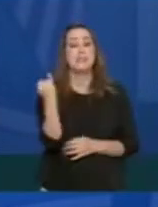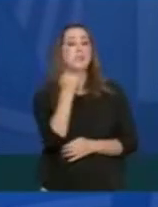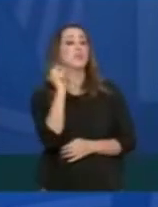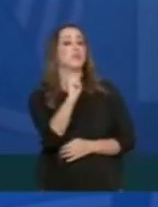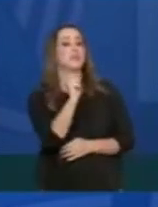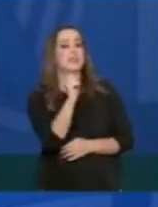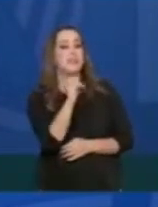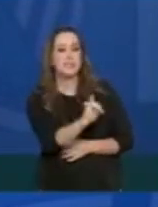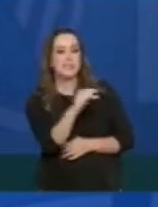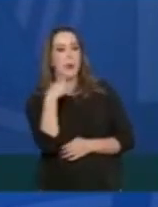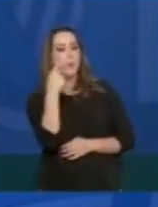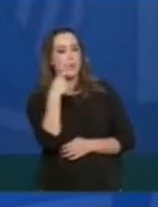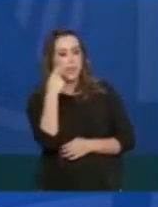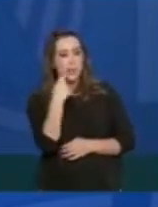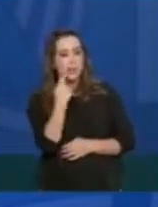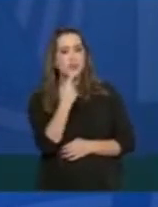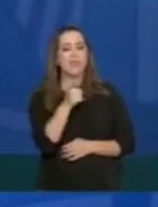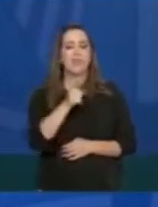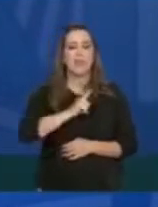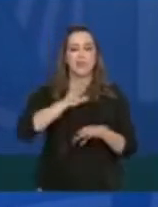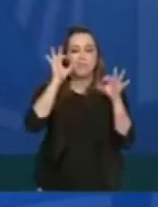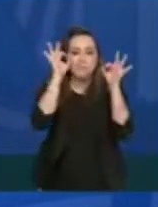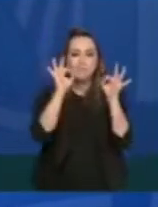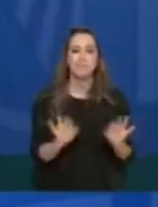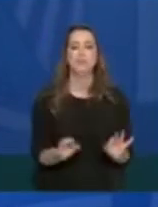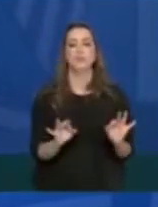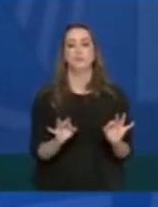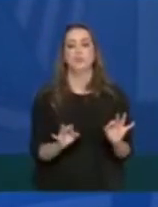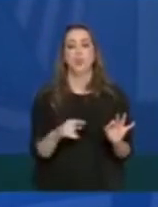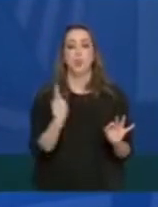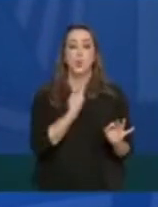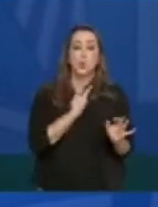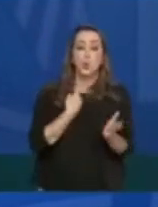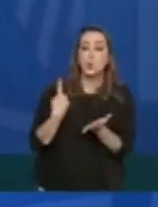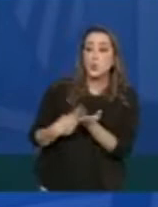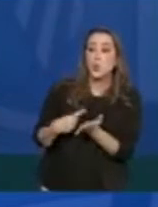compromisso nosso, junto aos secretários,